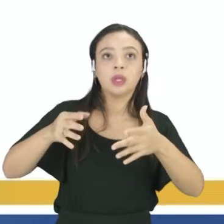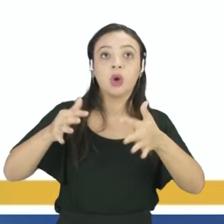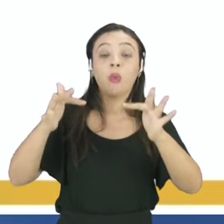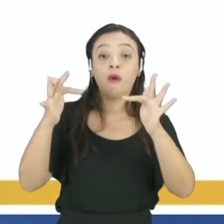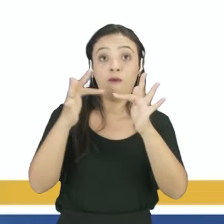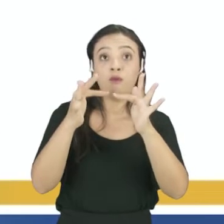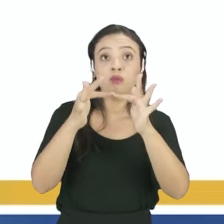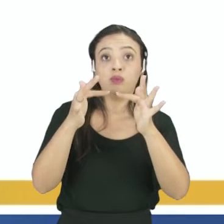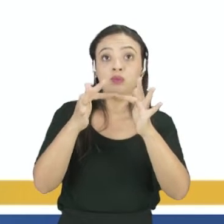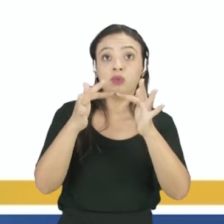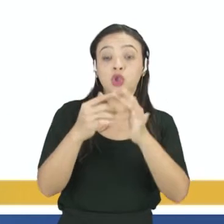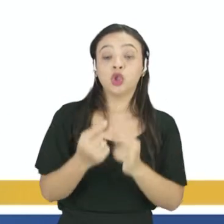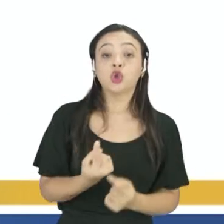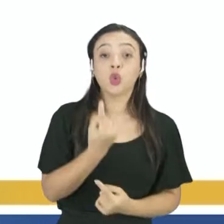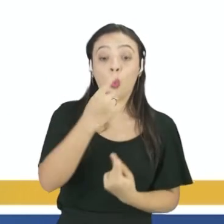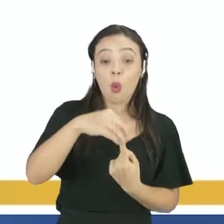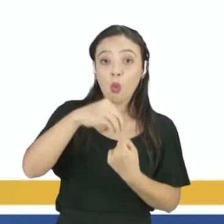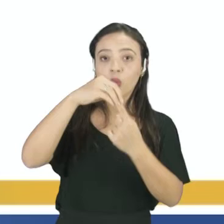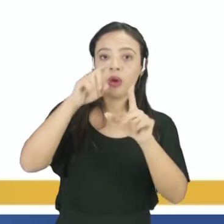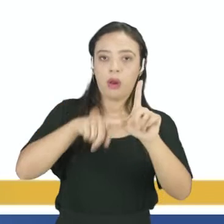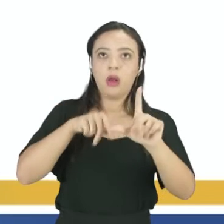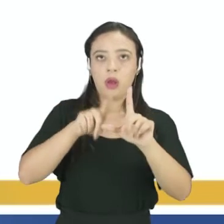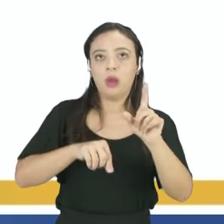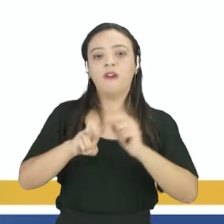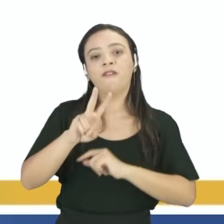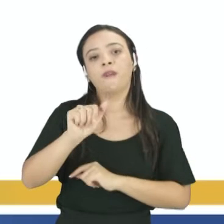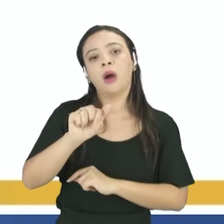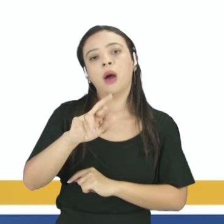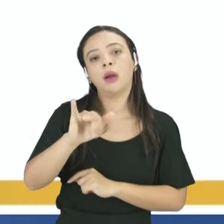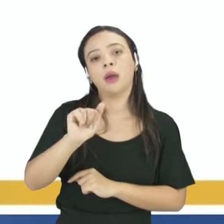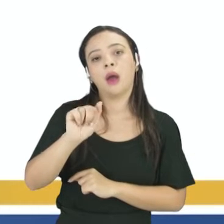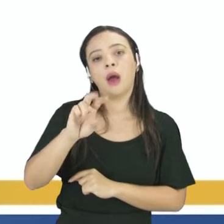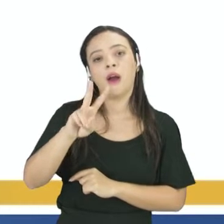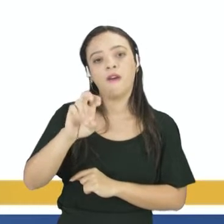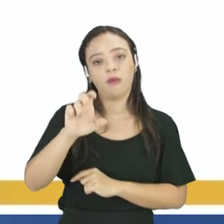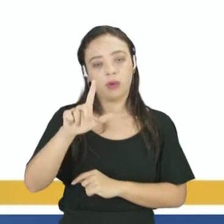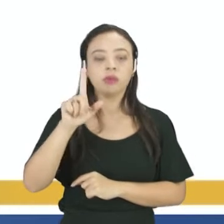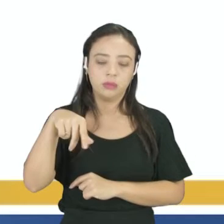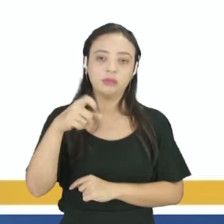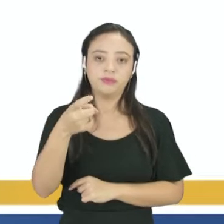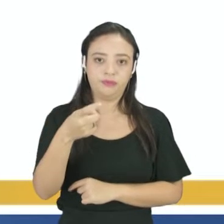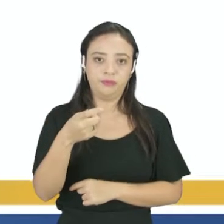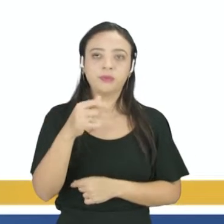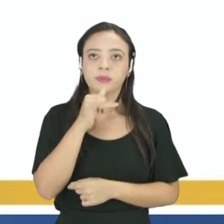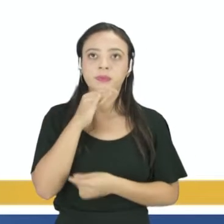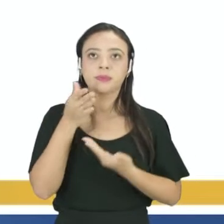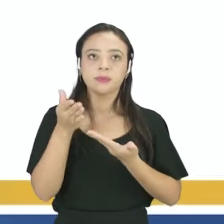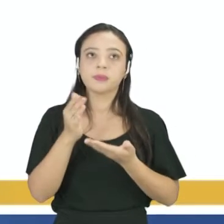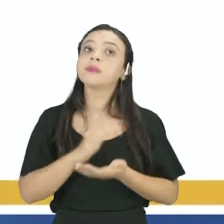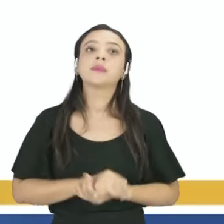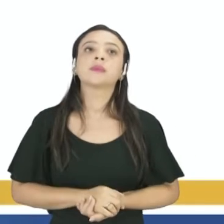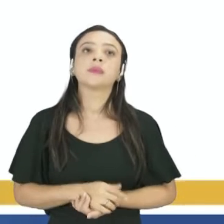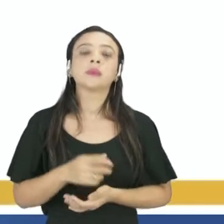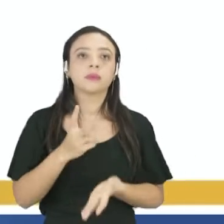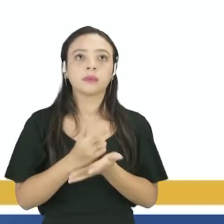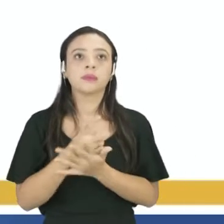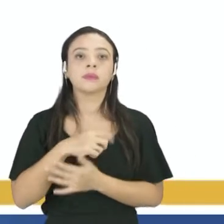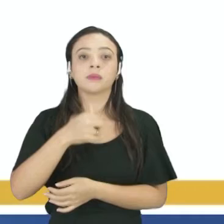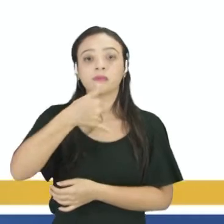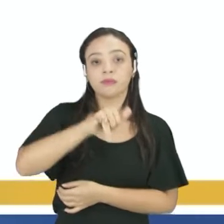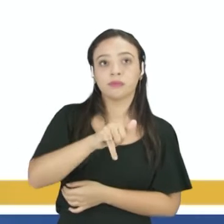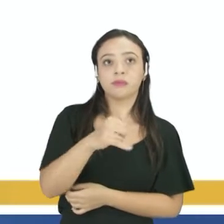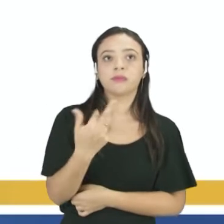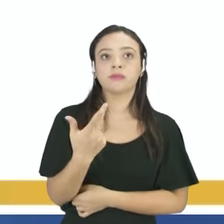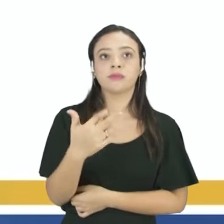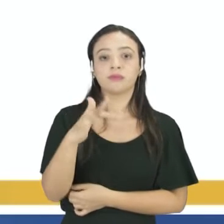função f de uma única variável, certo? No caso x, sempre pode assumir a forma y igual a fx, f